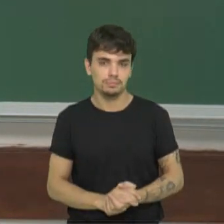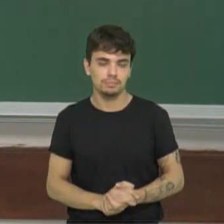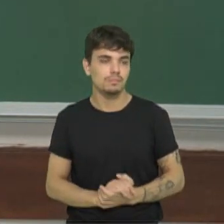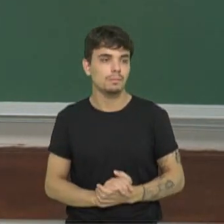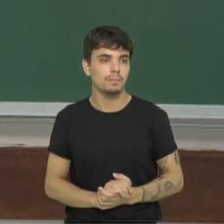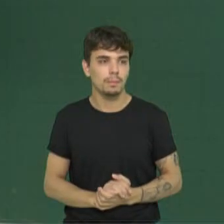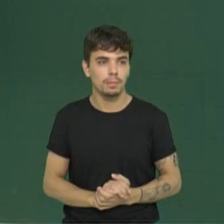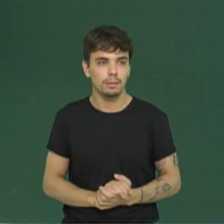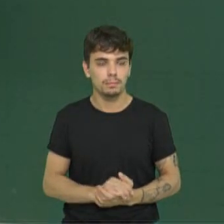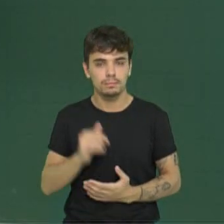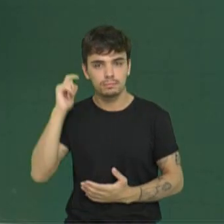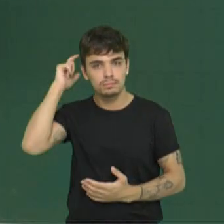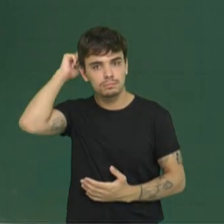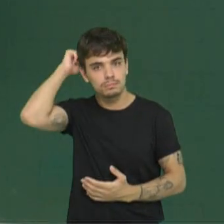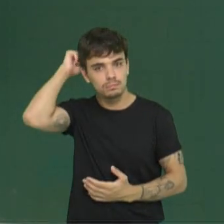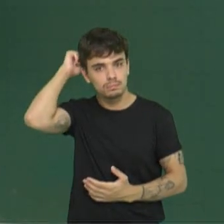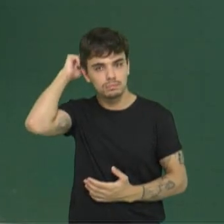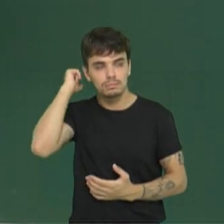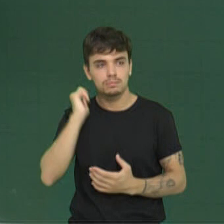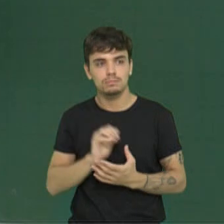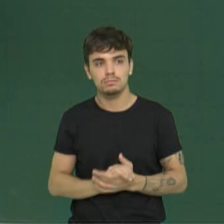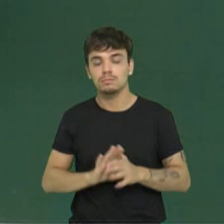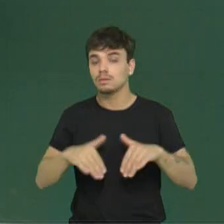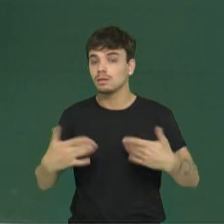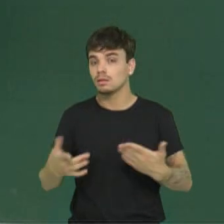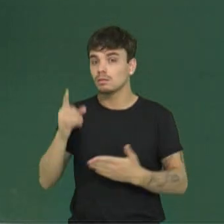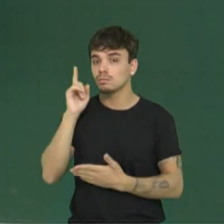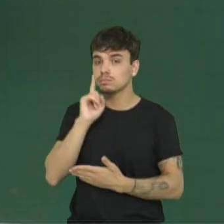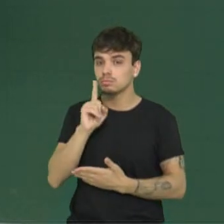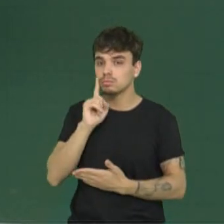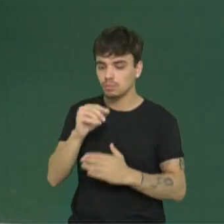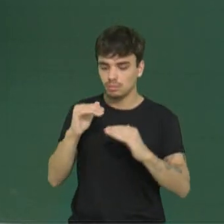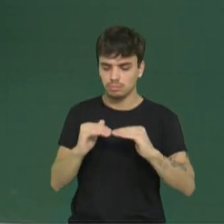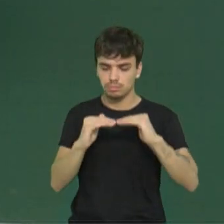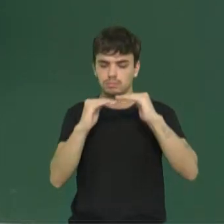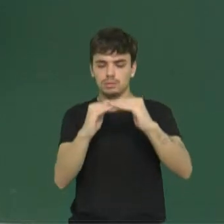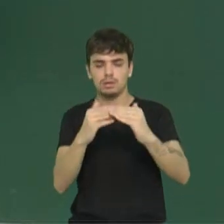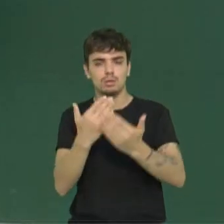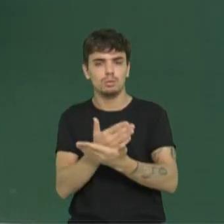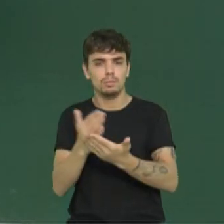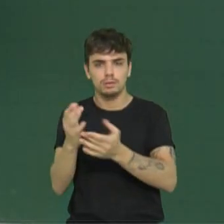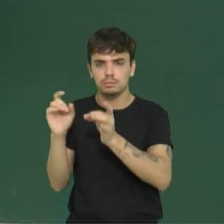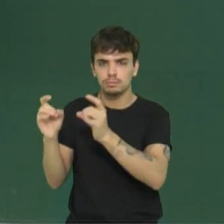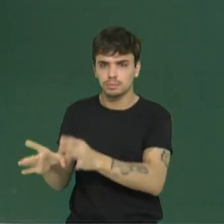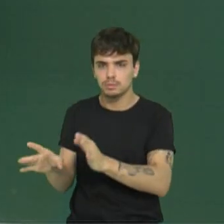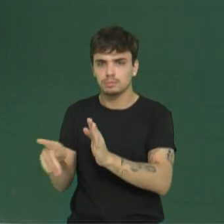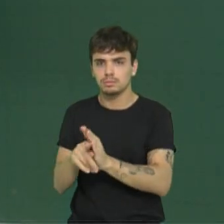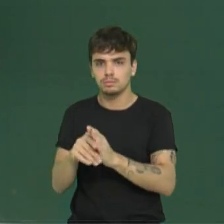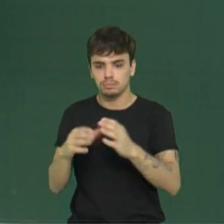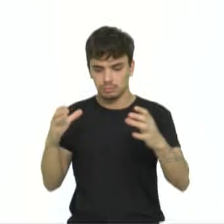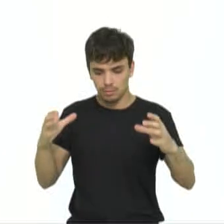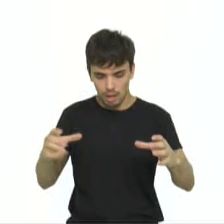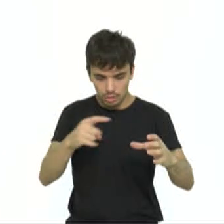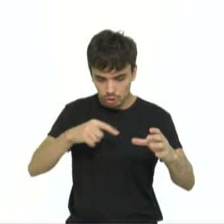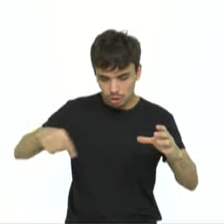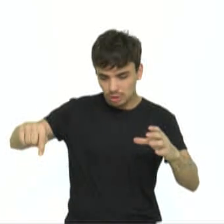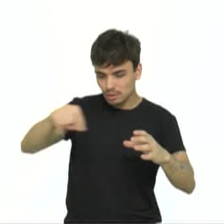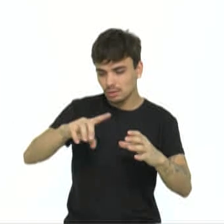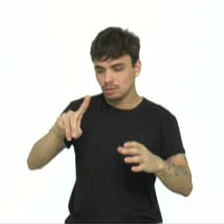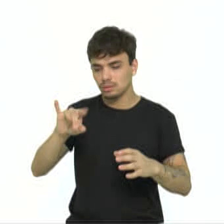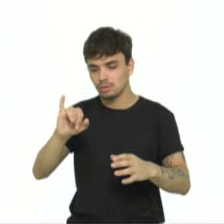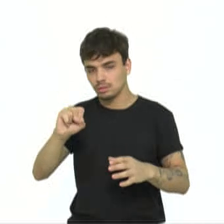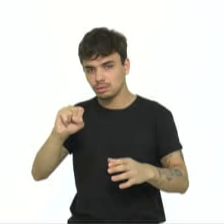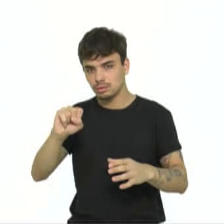tá? Então, a classe média americana então, começa a se desfazer de seus toca-discos de vinil. Então,